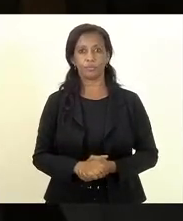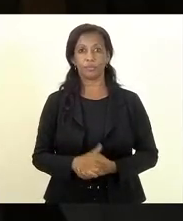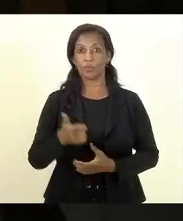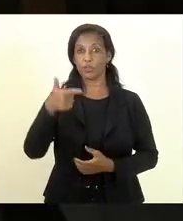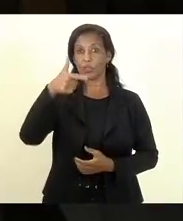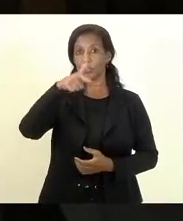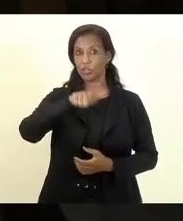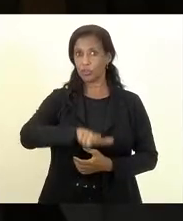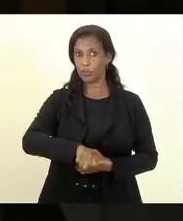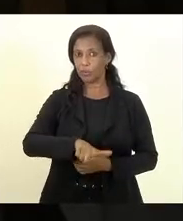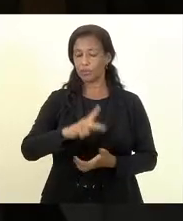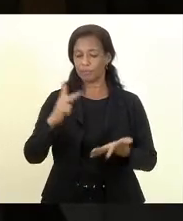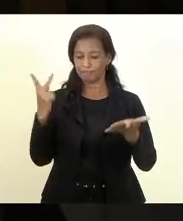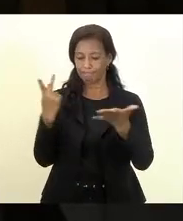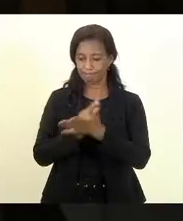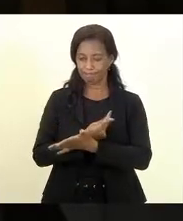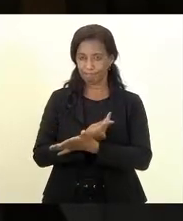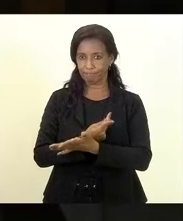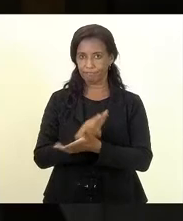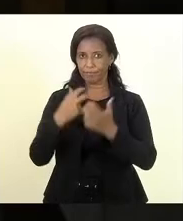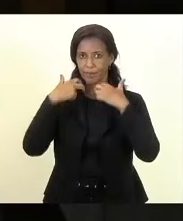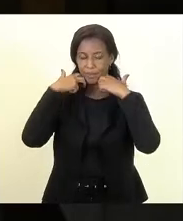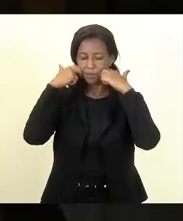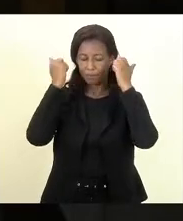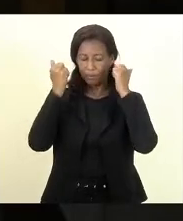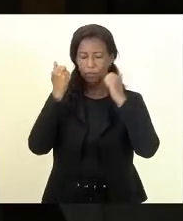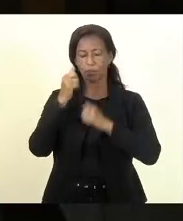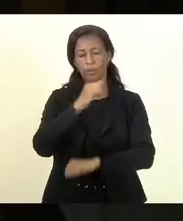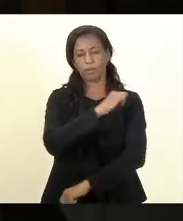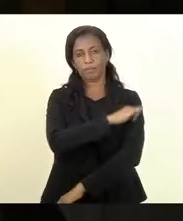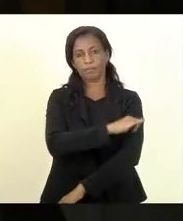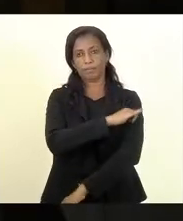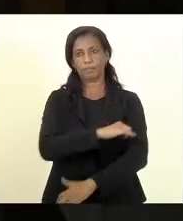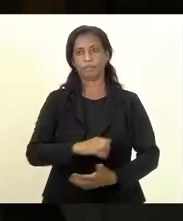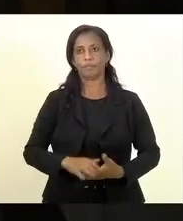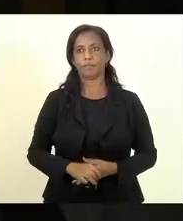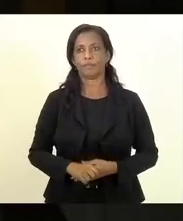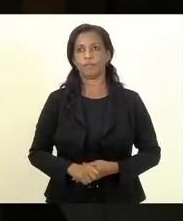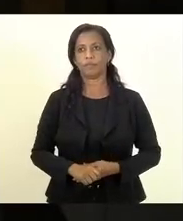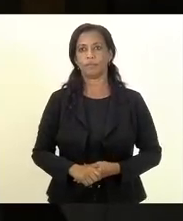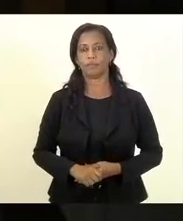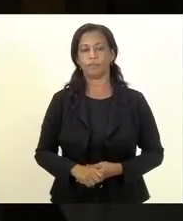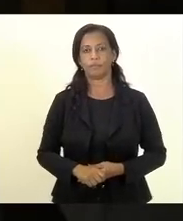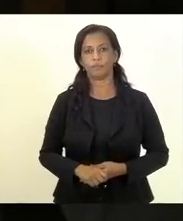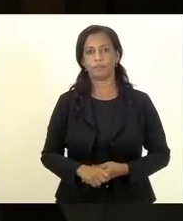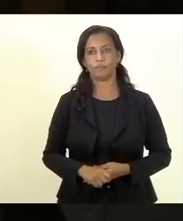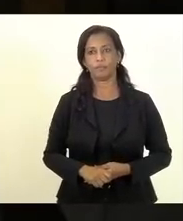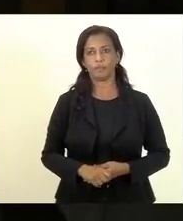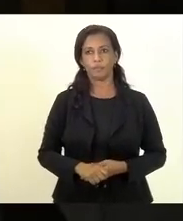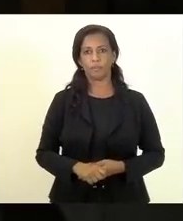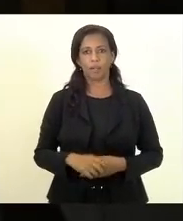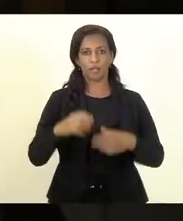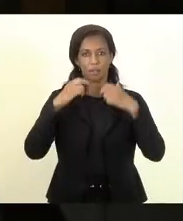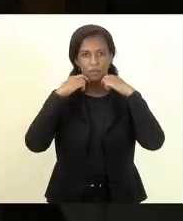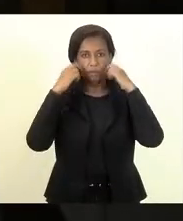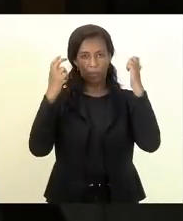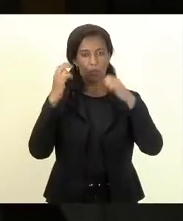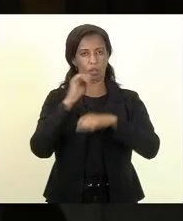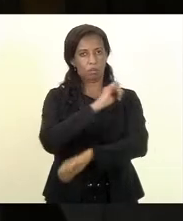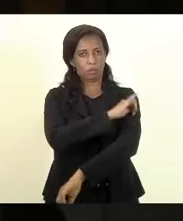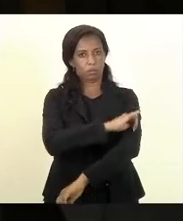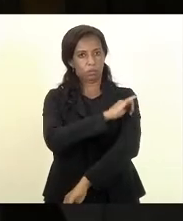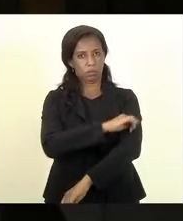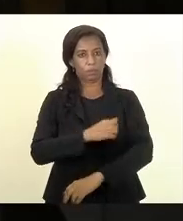mais um episódio dessa vergonha para o Rio de Janeiro. Mais um episódio dessa vergonha para o Rio de